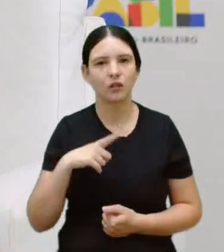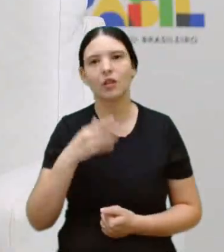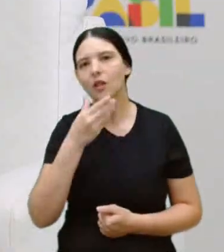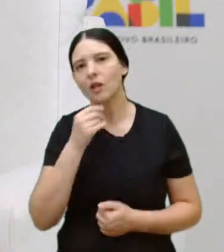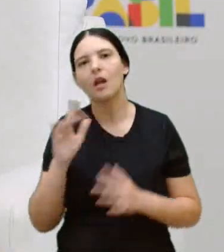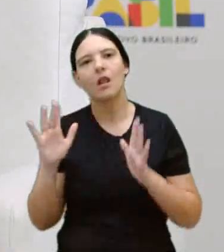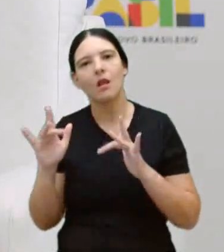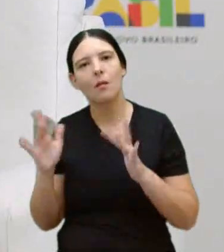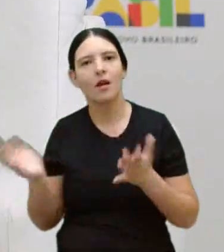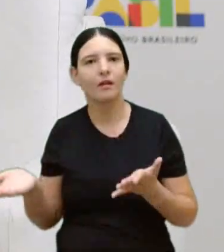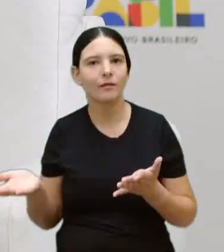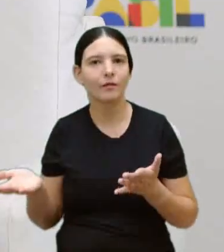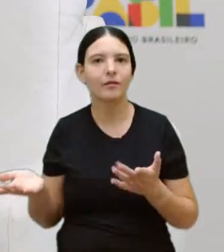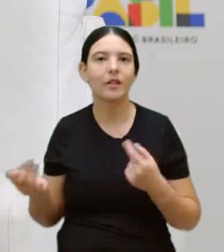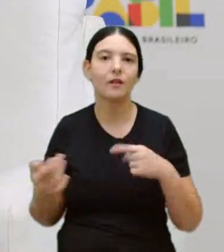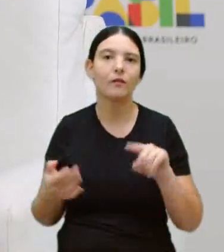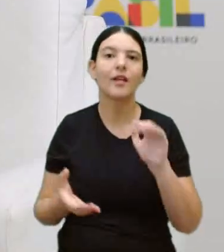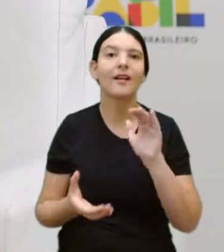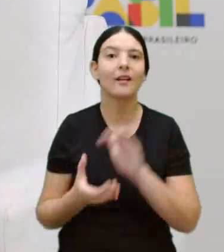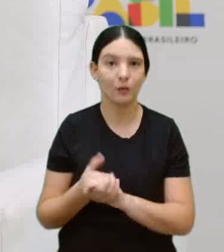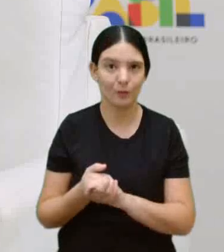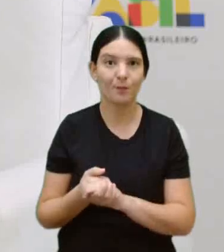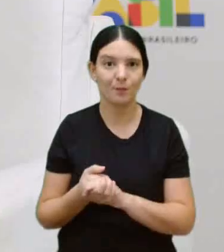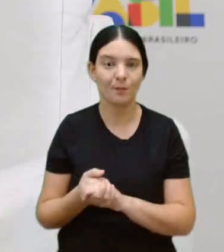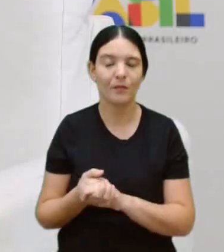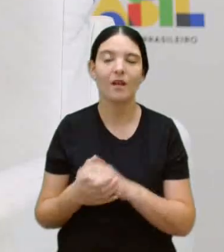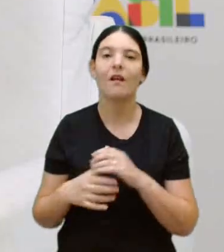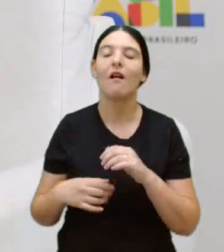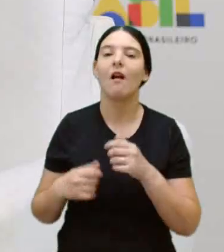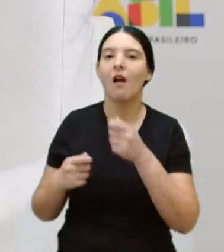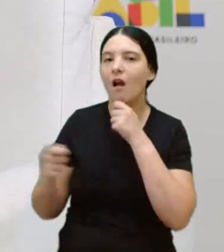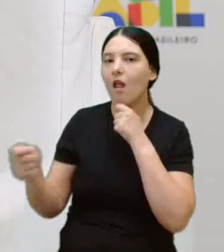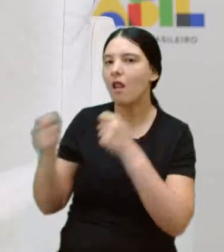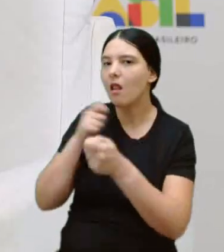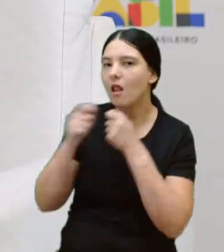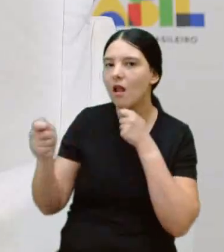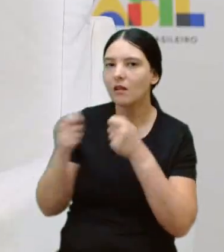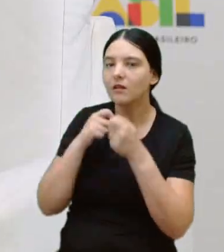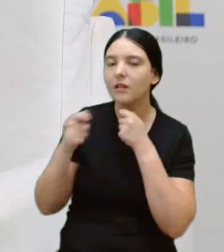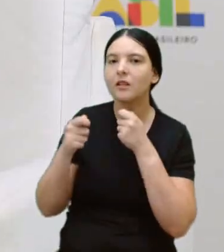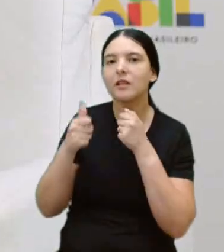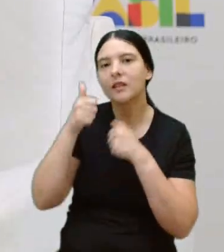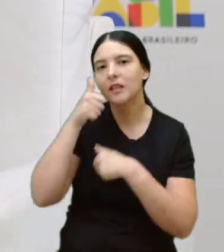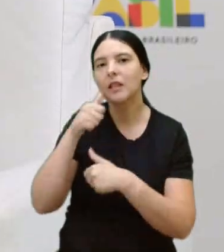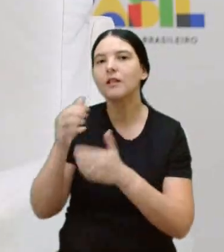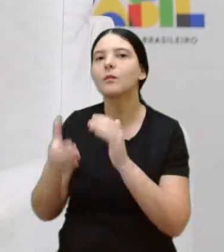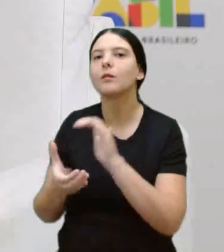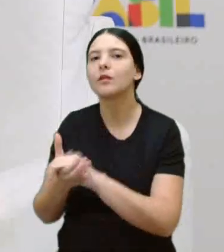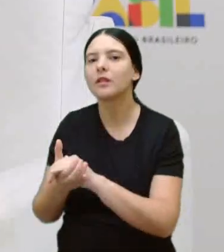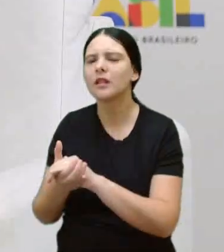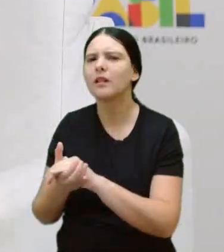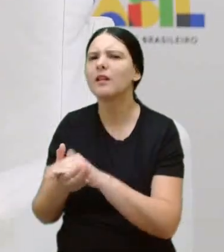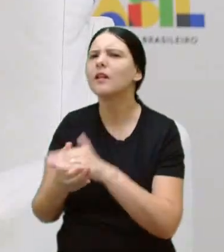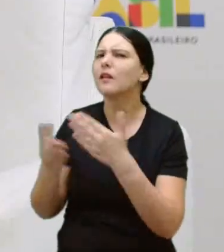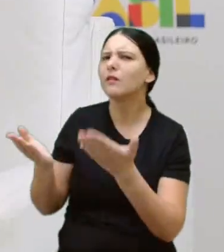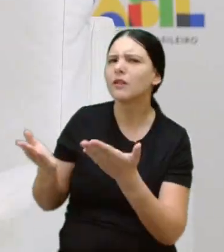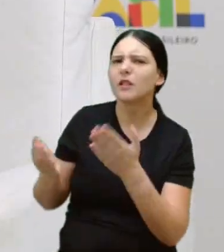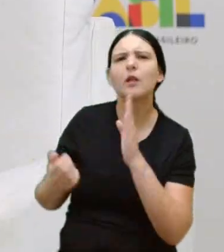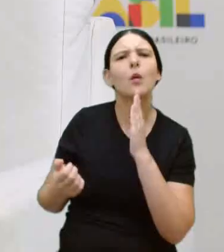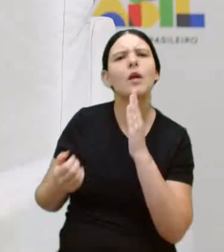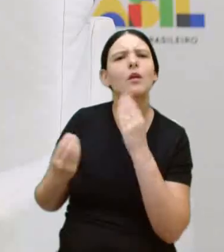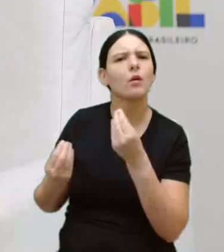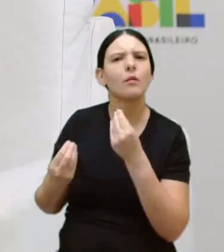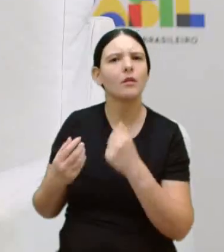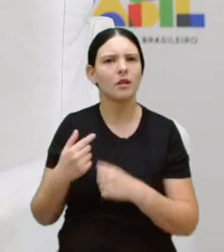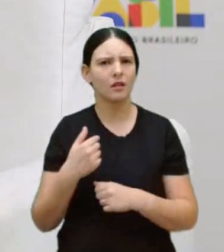foi casar. Ele casa. Aí o entrevistador chega na esposa. E vocês, como se conheceram? Ela, doutor